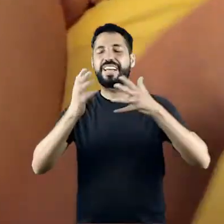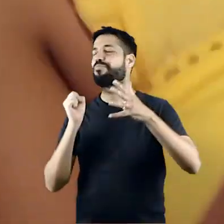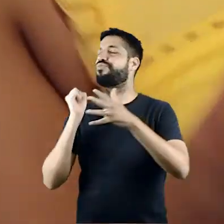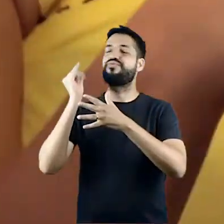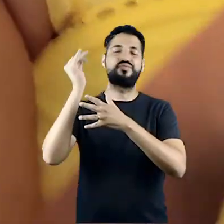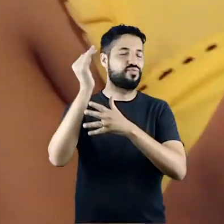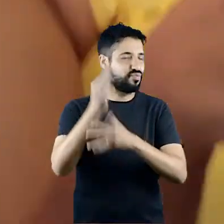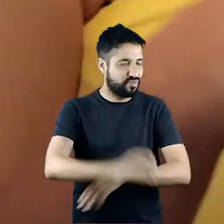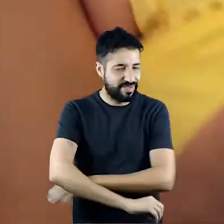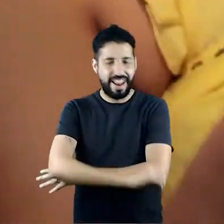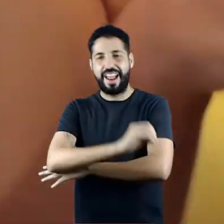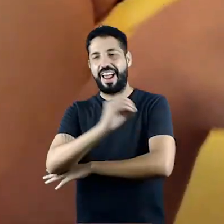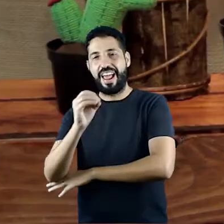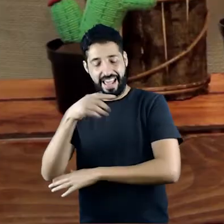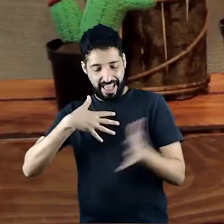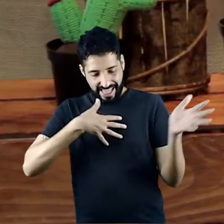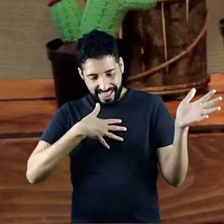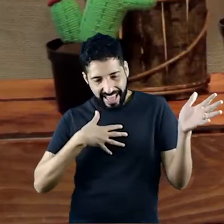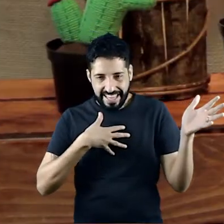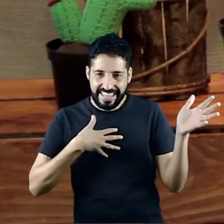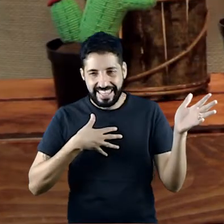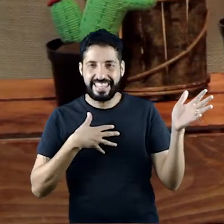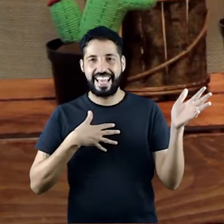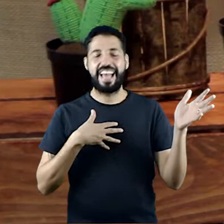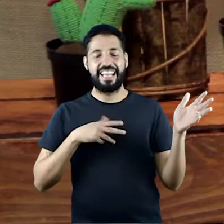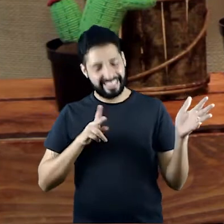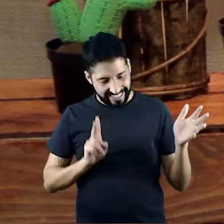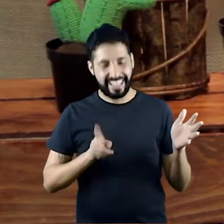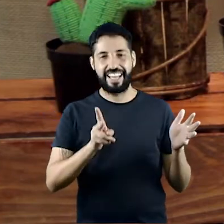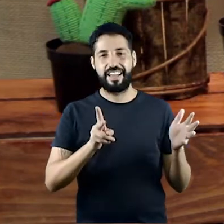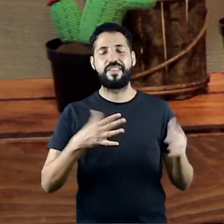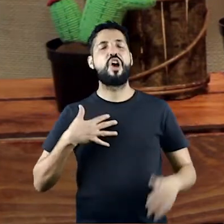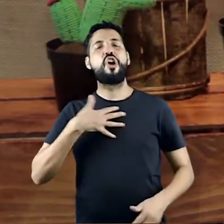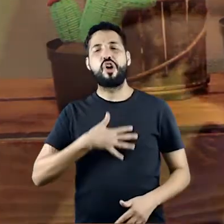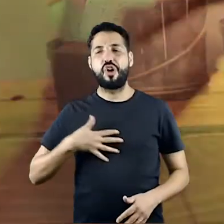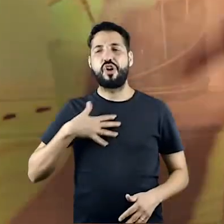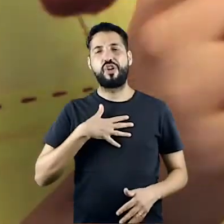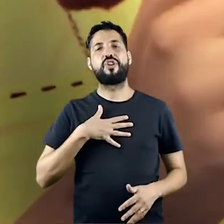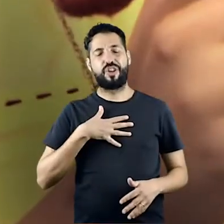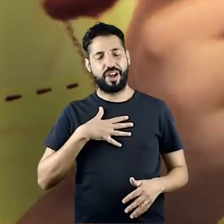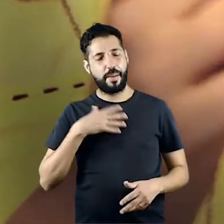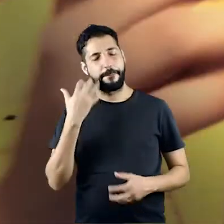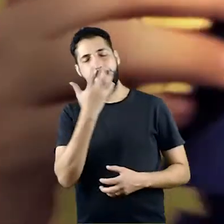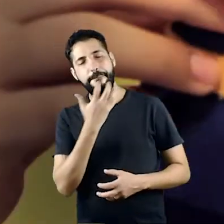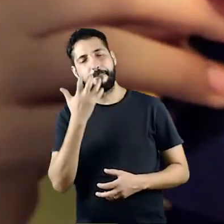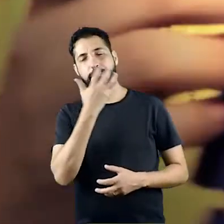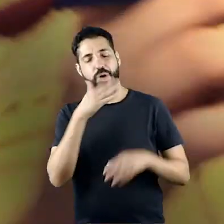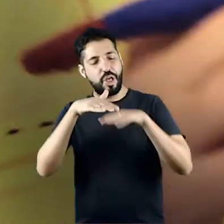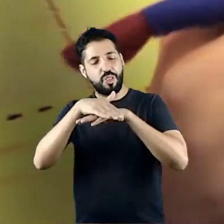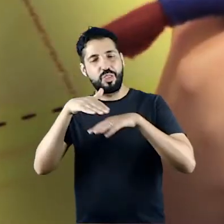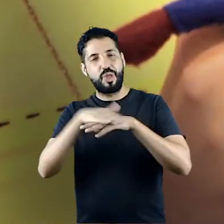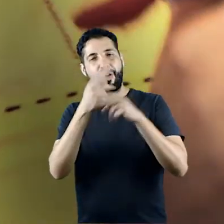fazer a festa tão raizinha ele dançava forró Xaxado e também vai gostava nas